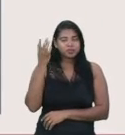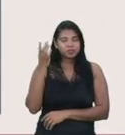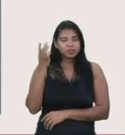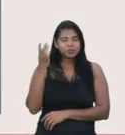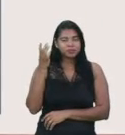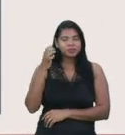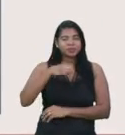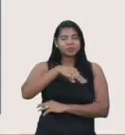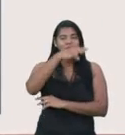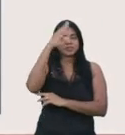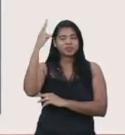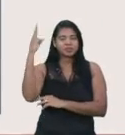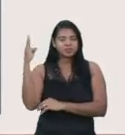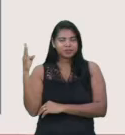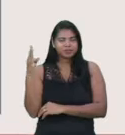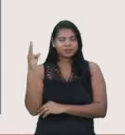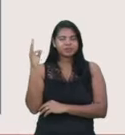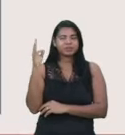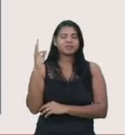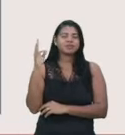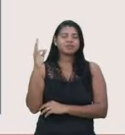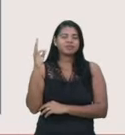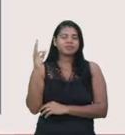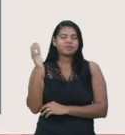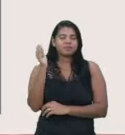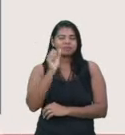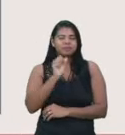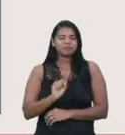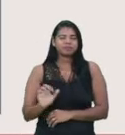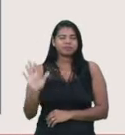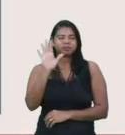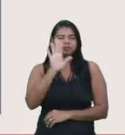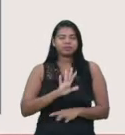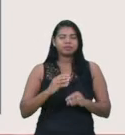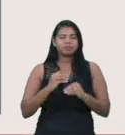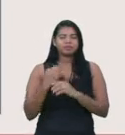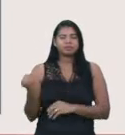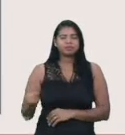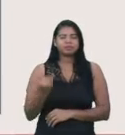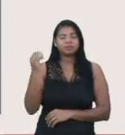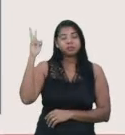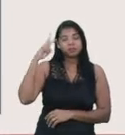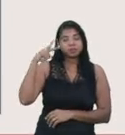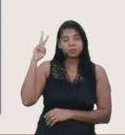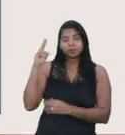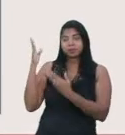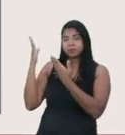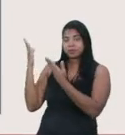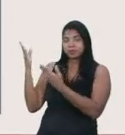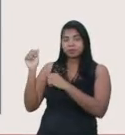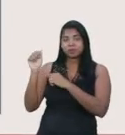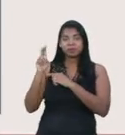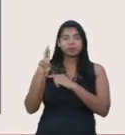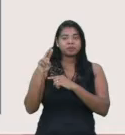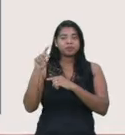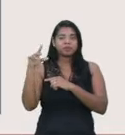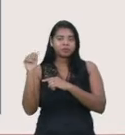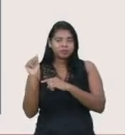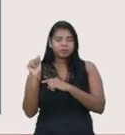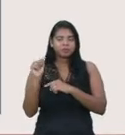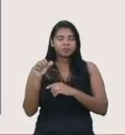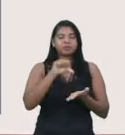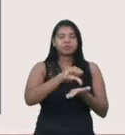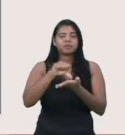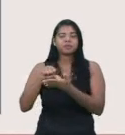aurora boreal e aurora austral. É importante que vocês lembrem que essas auroras, elas ocorrem nos polos,